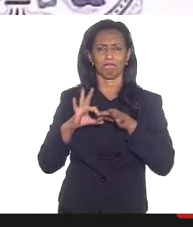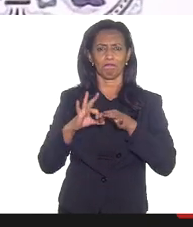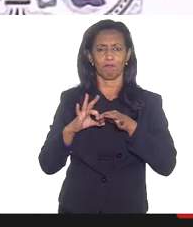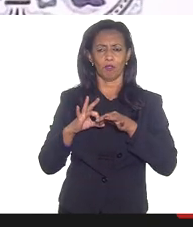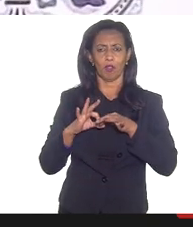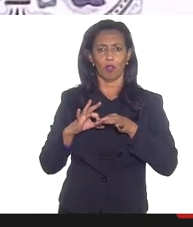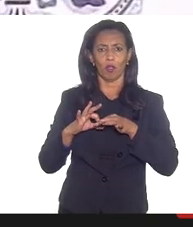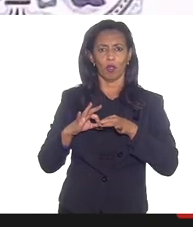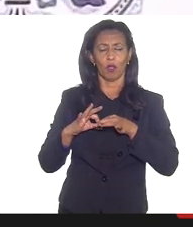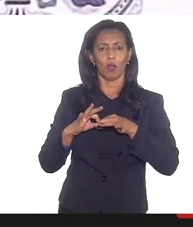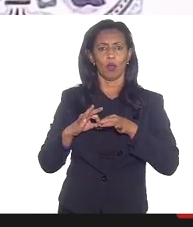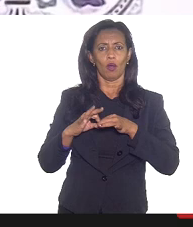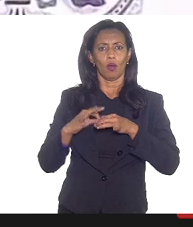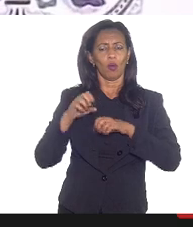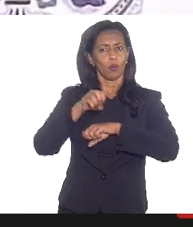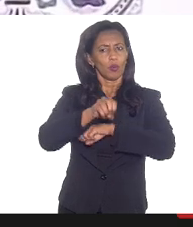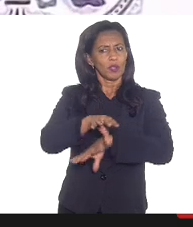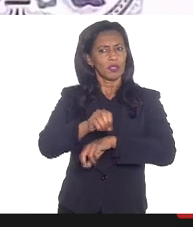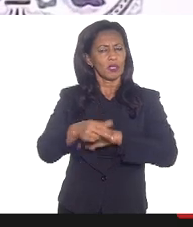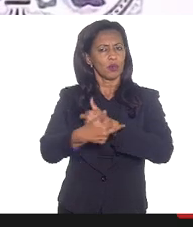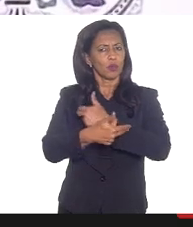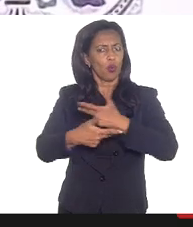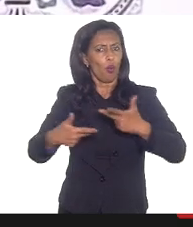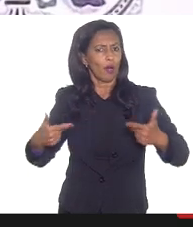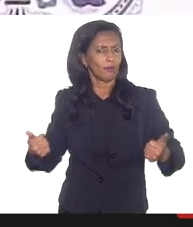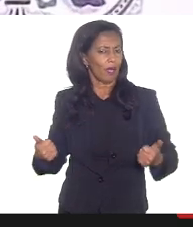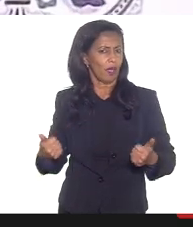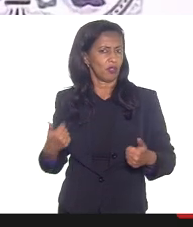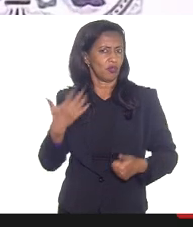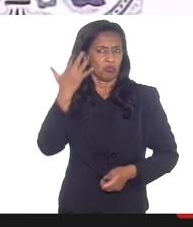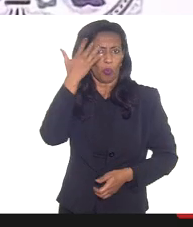educação de qualidade como um todo, né? Eu acho que